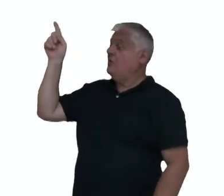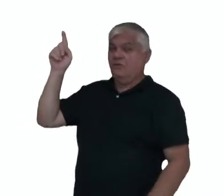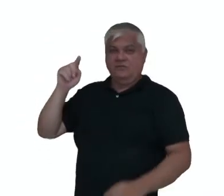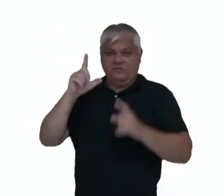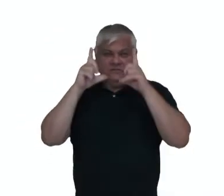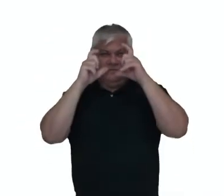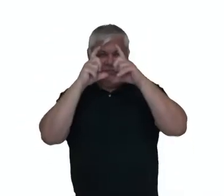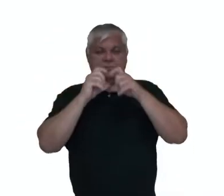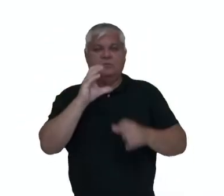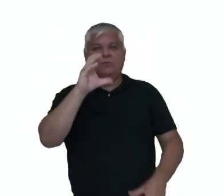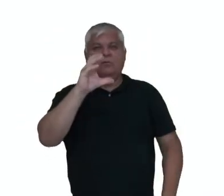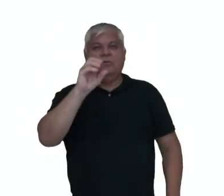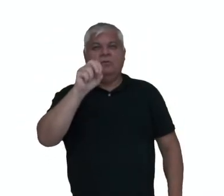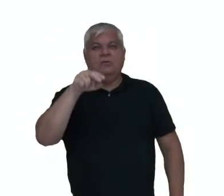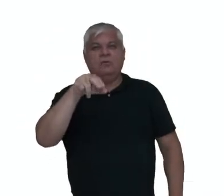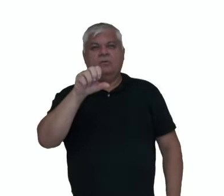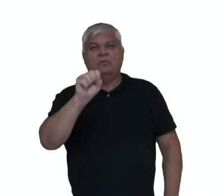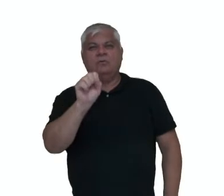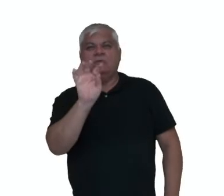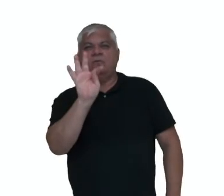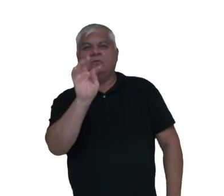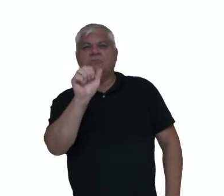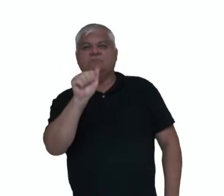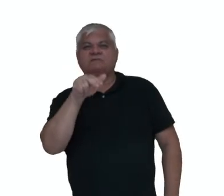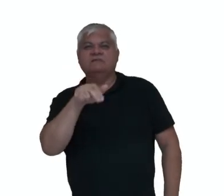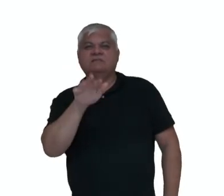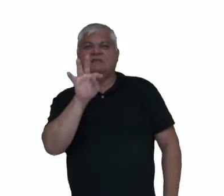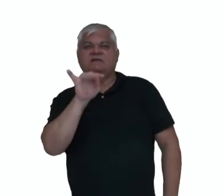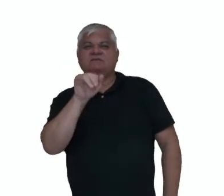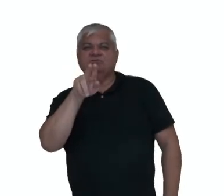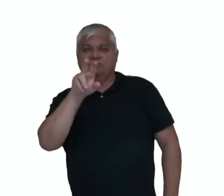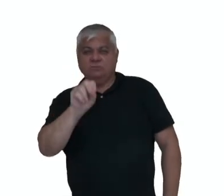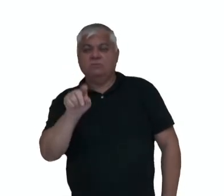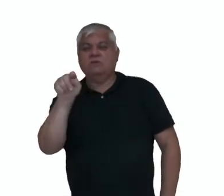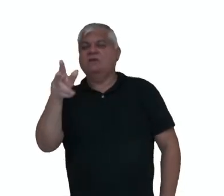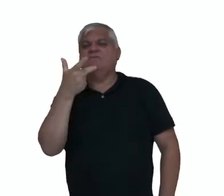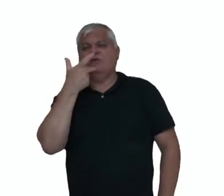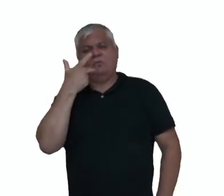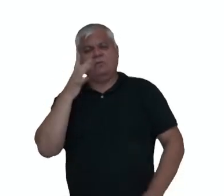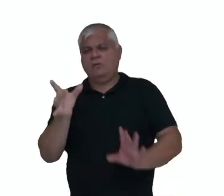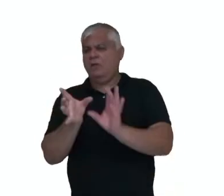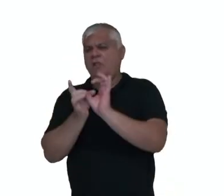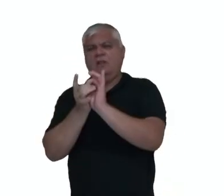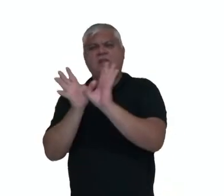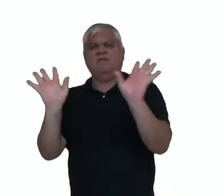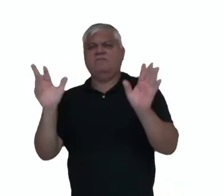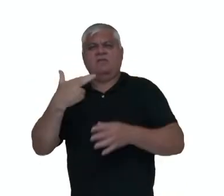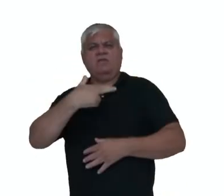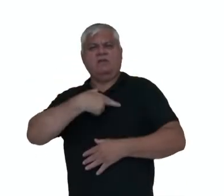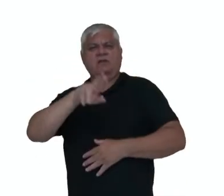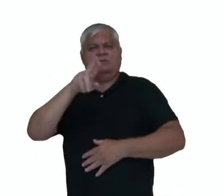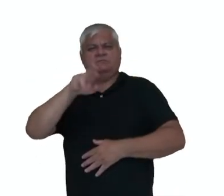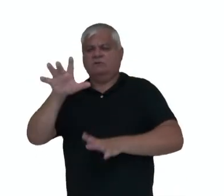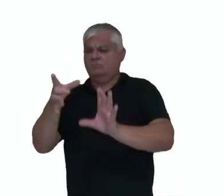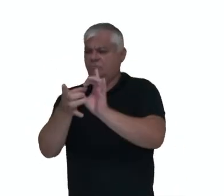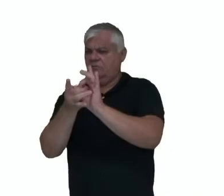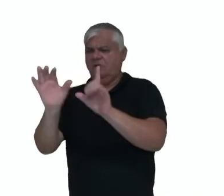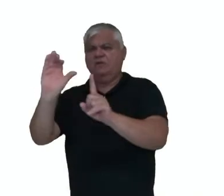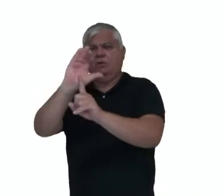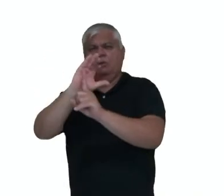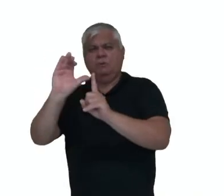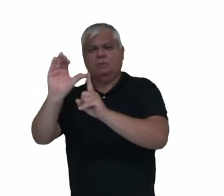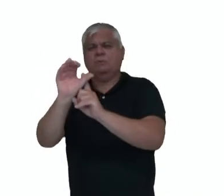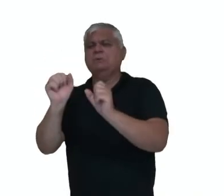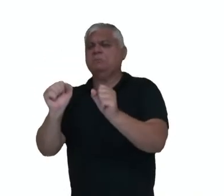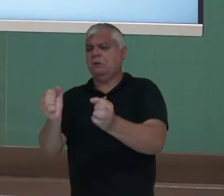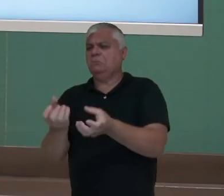ele concedeu liberdade de culto. Então, os cristãos vão poder fazer o seu culto. Ele percebeu que era uma